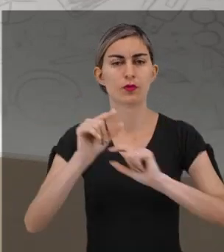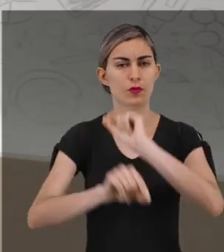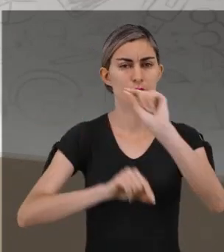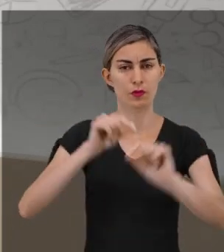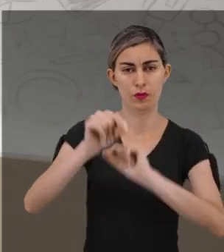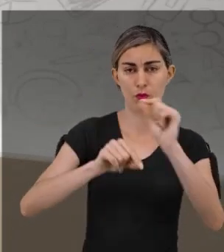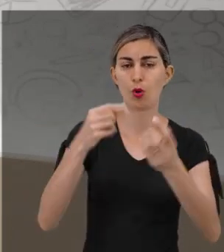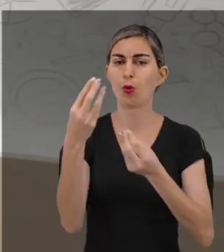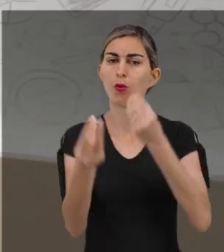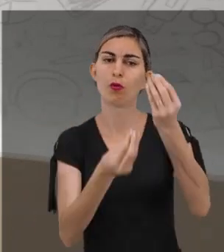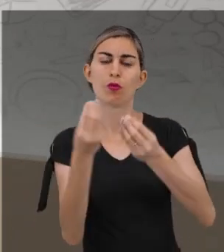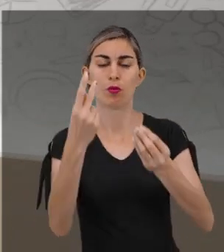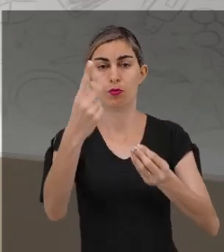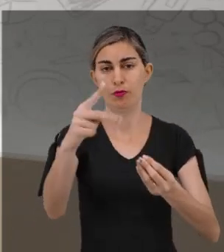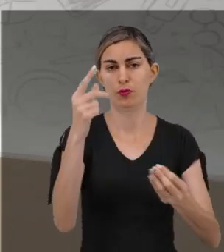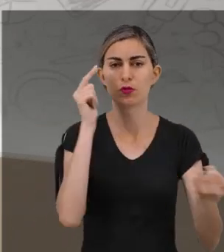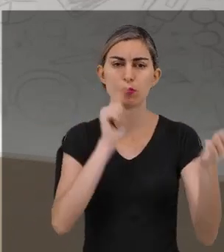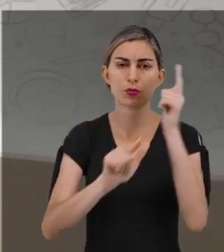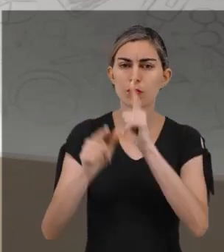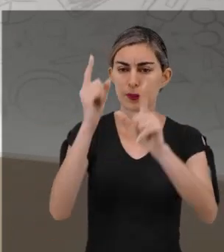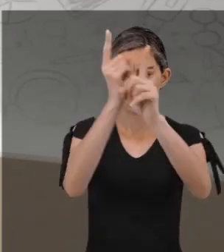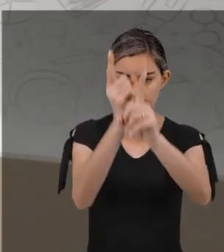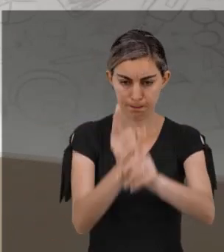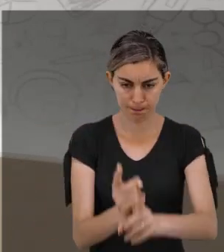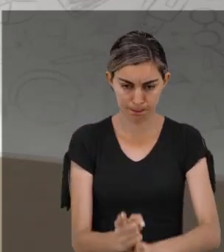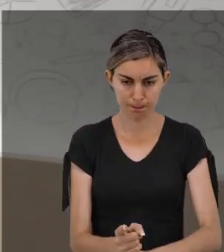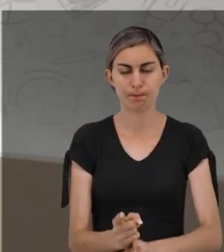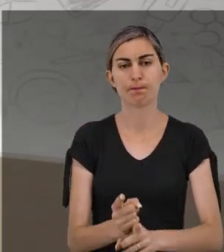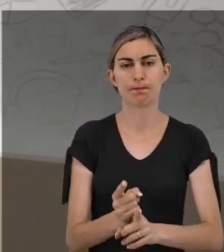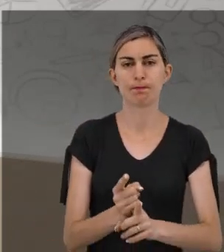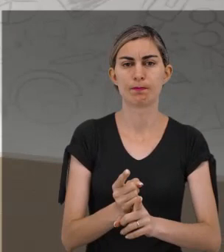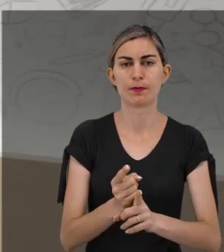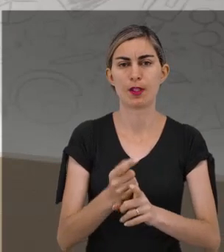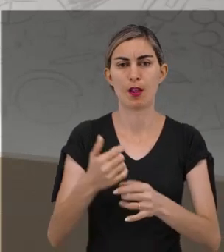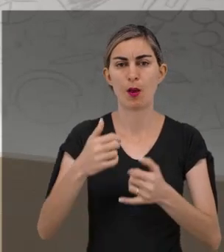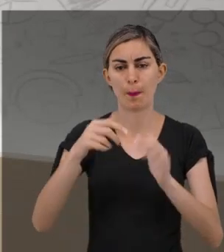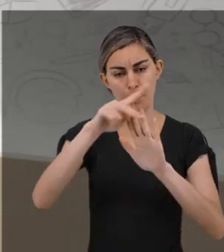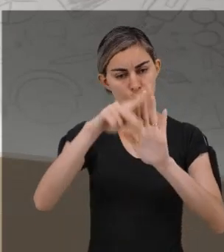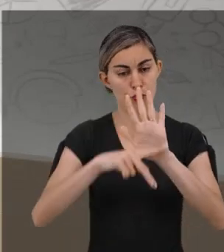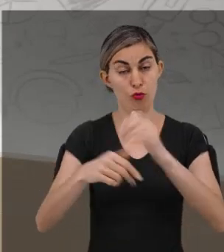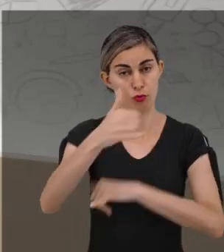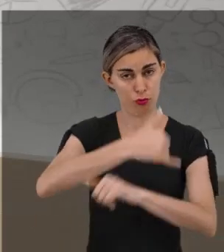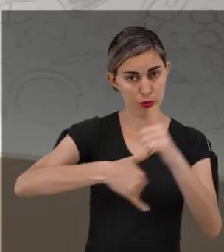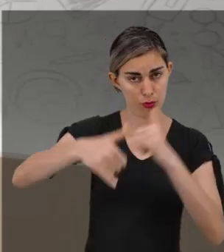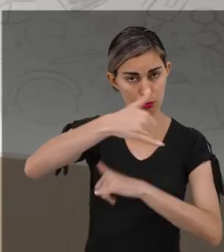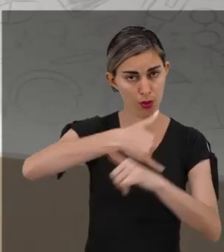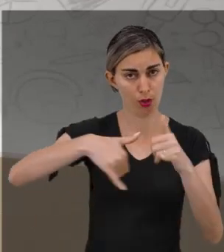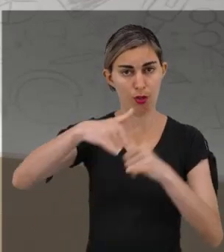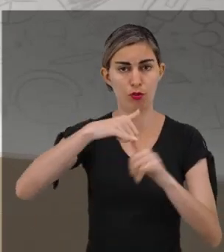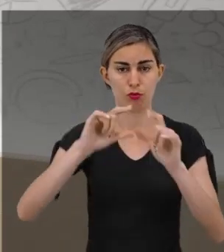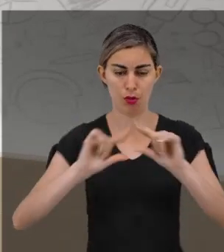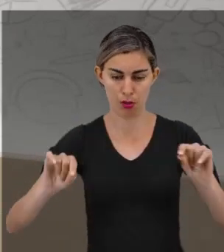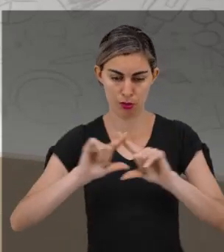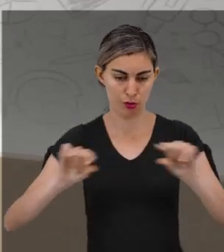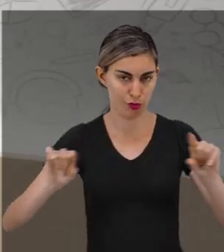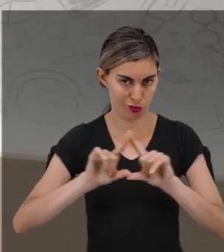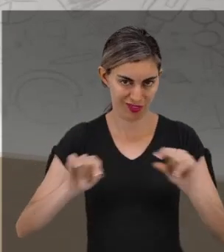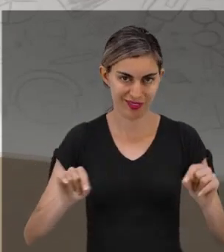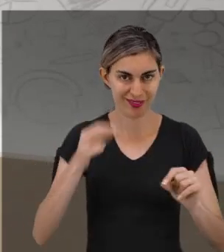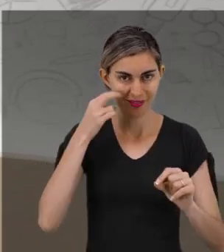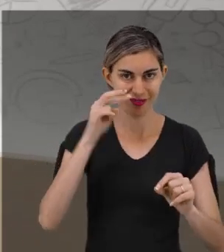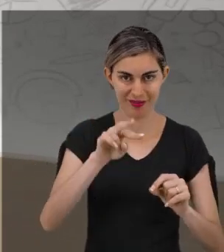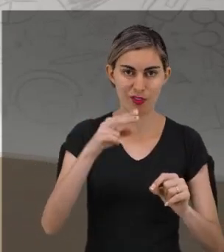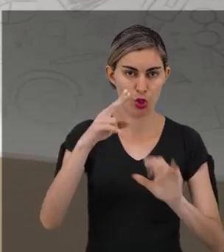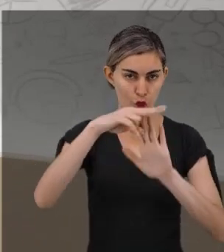focar em como você consegue identificar os elementos do projeto elétrico, né, através da legenda, como a gente viu lá na